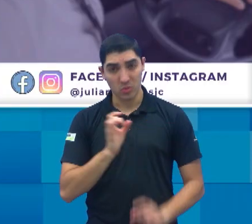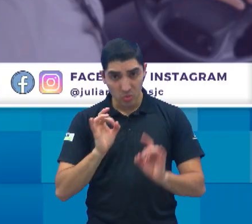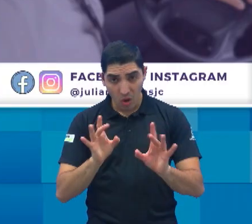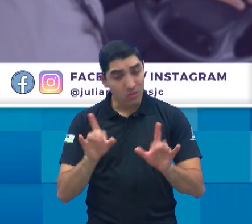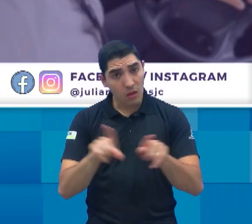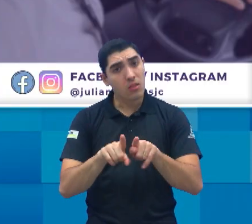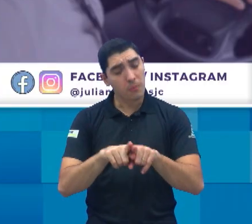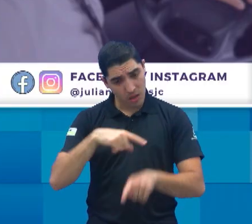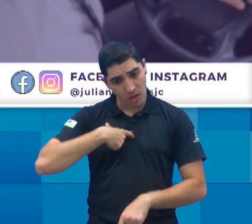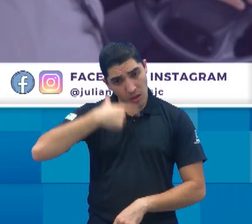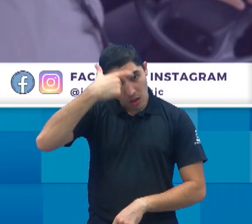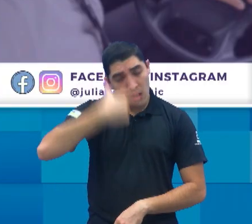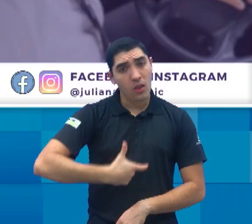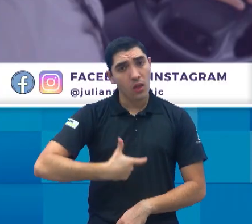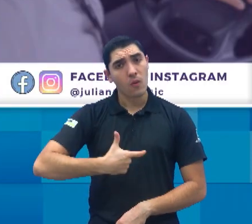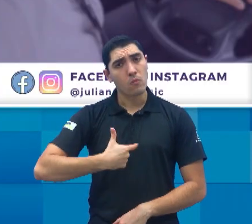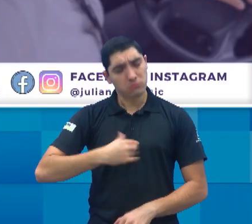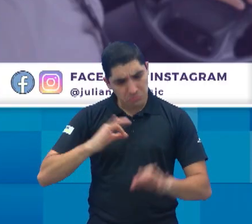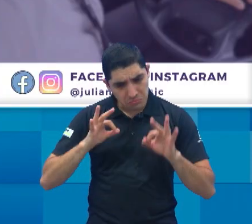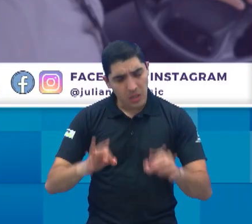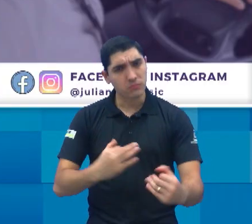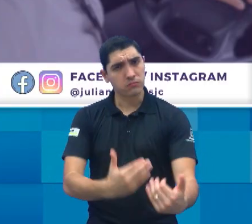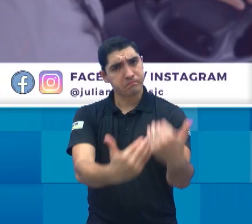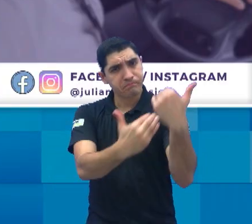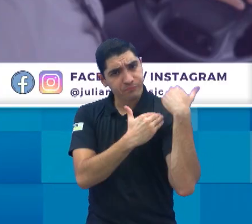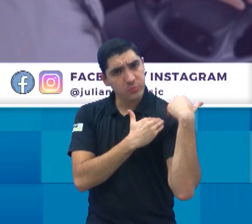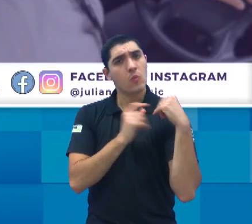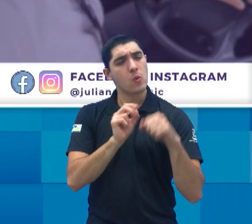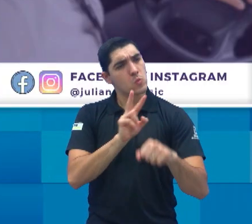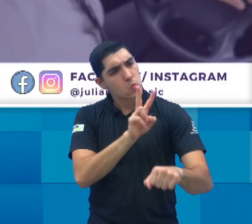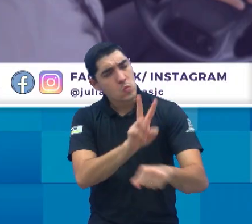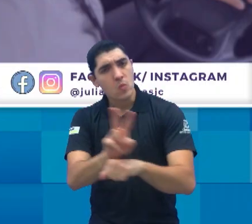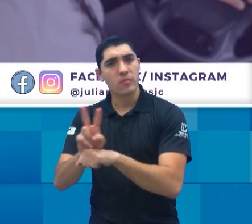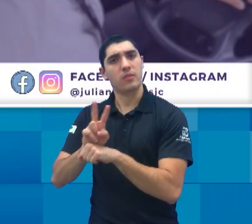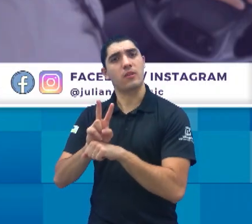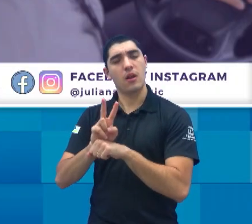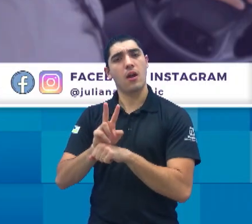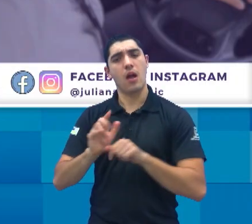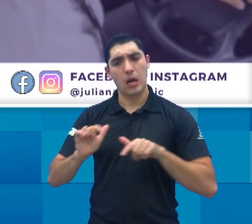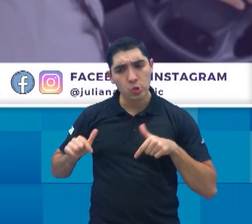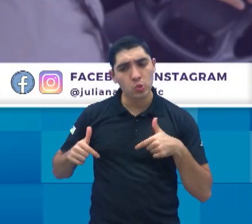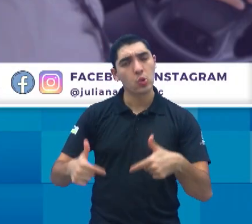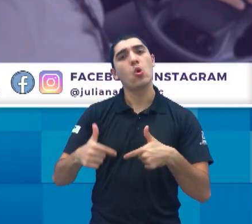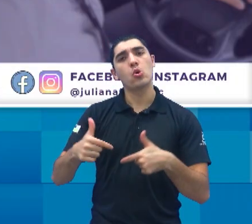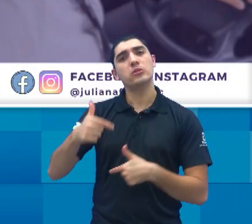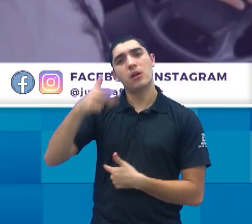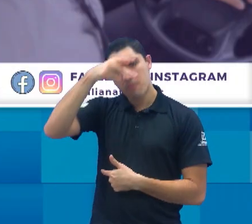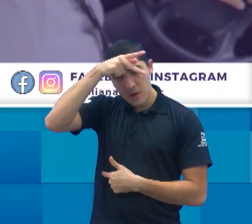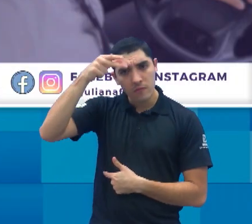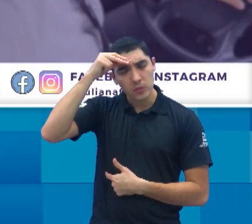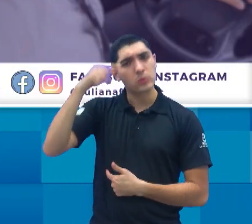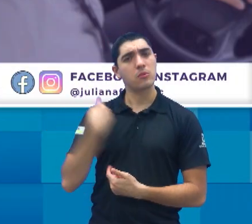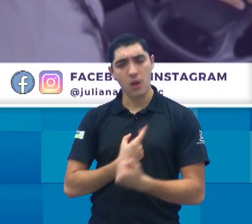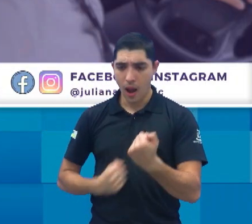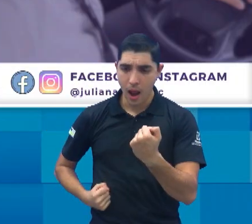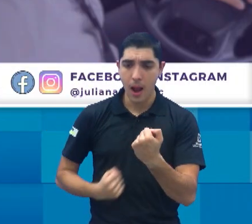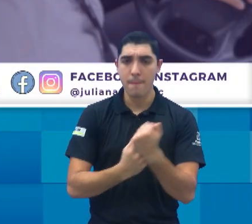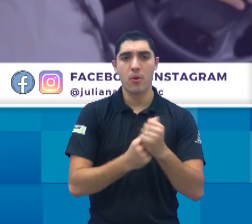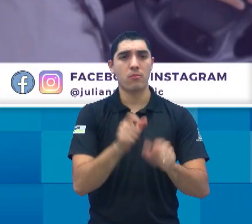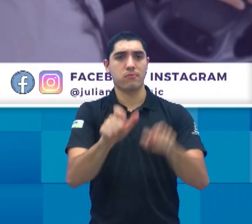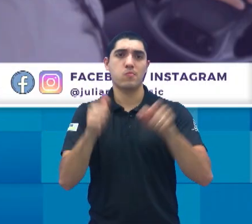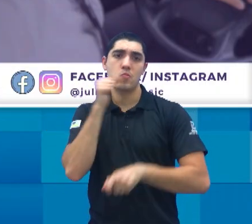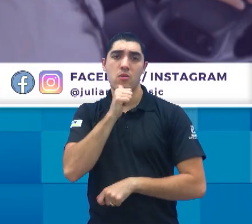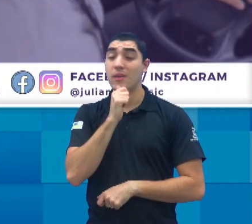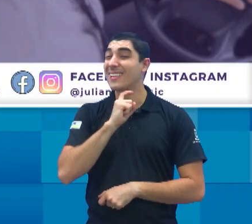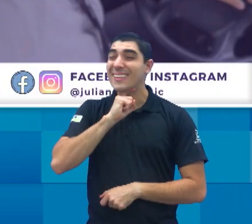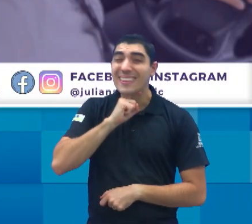seguir defendendo políticas públicas, informação, acolhimento e proteção às mulheres da nossa cidade. Porque nenhuma mulher deve